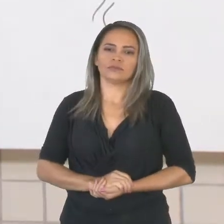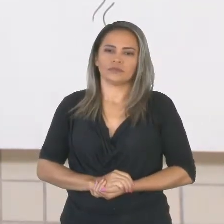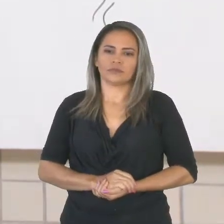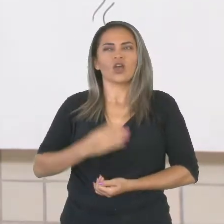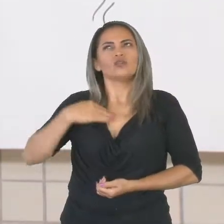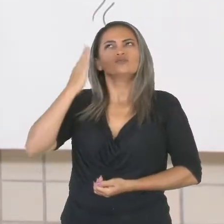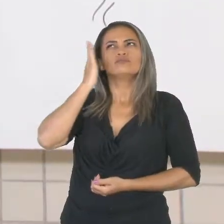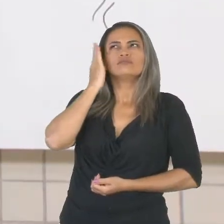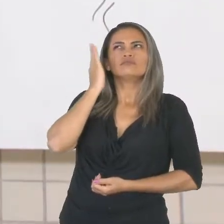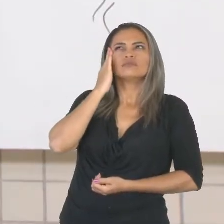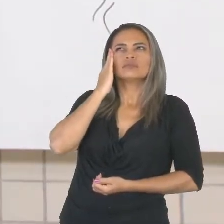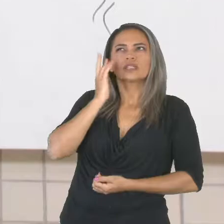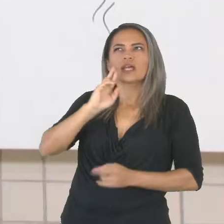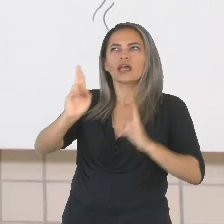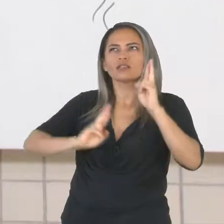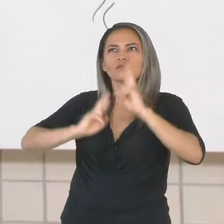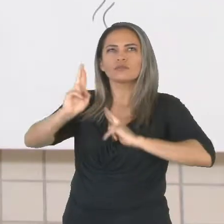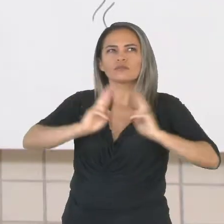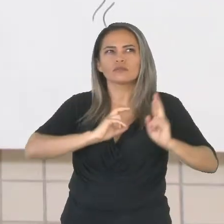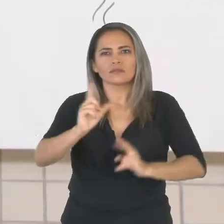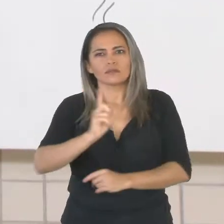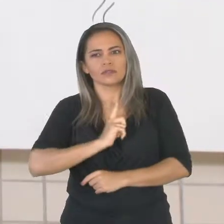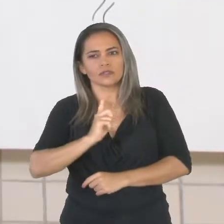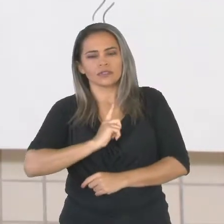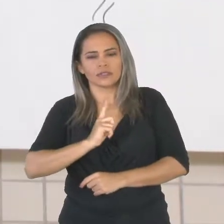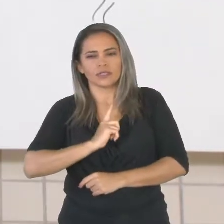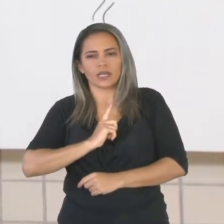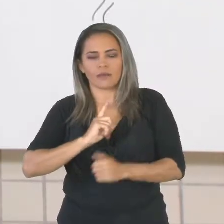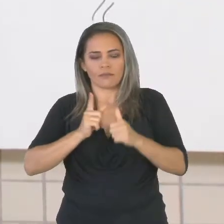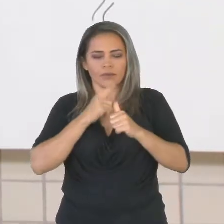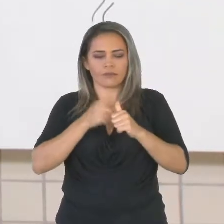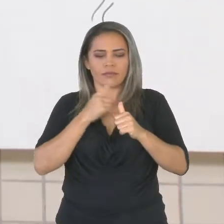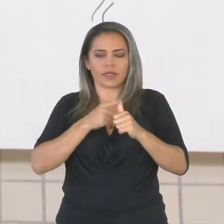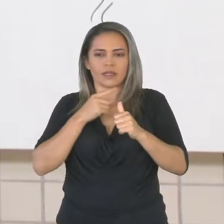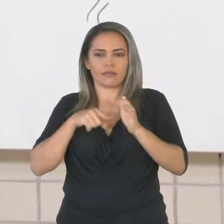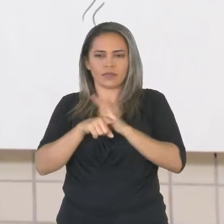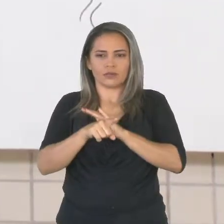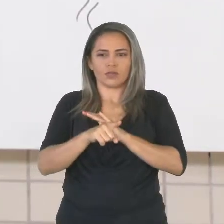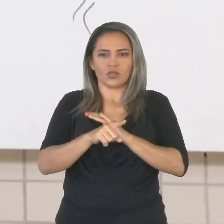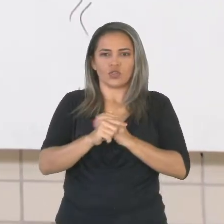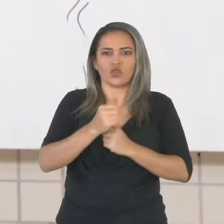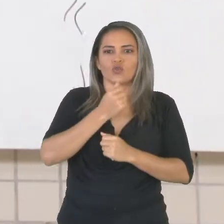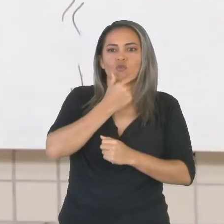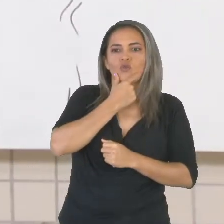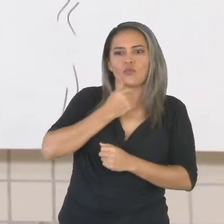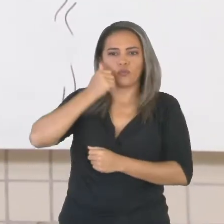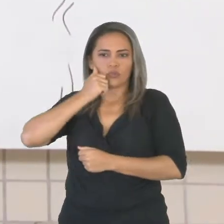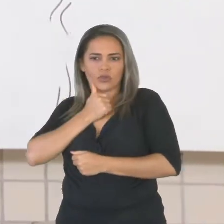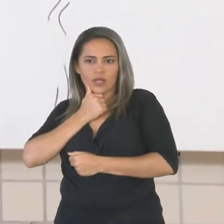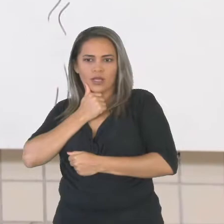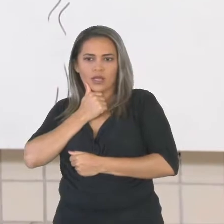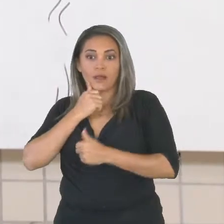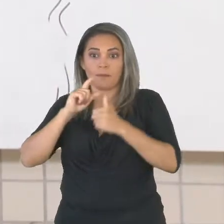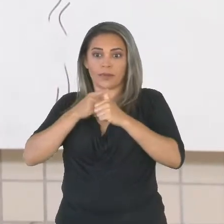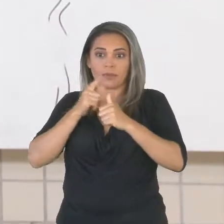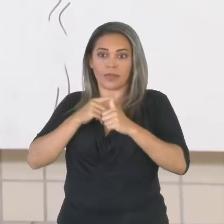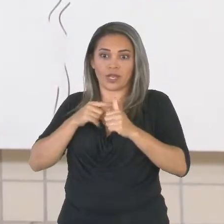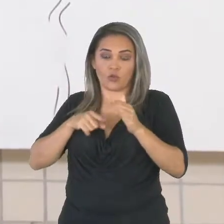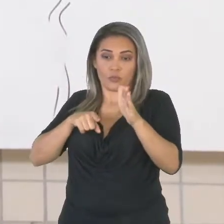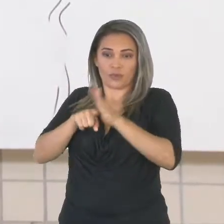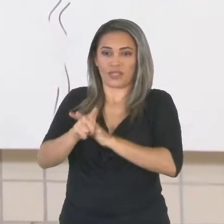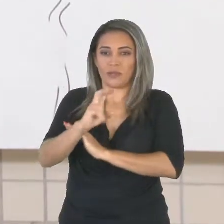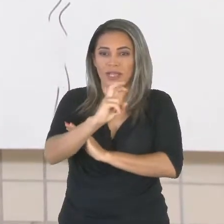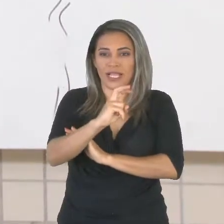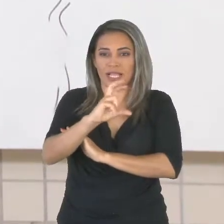que entre as respostas que eu vou ter, que foi a primeira pergunta, sexo masculino ou sexo feminino, eu perguntei para 500